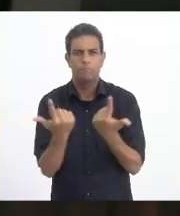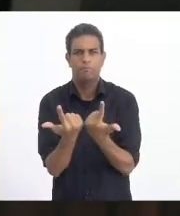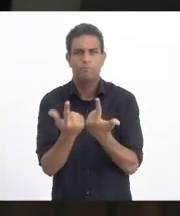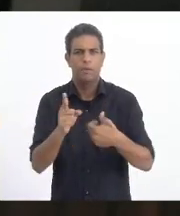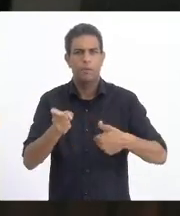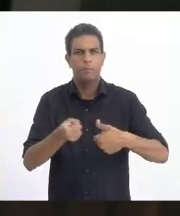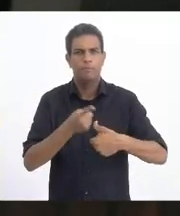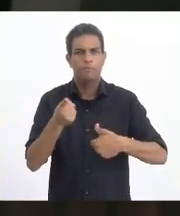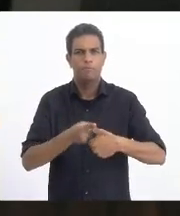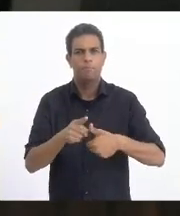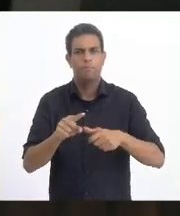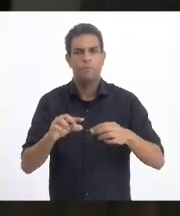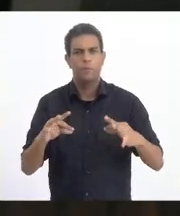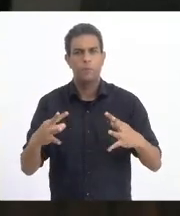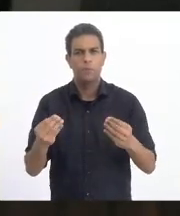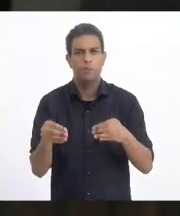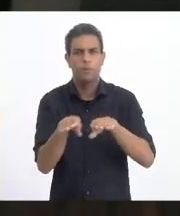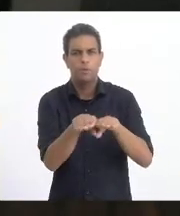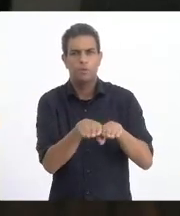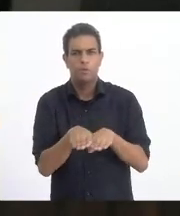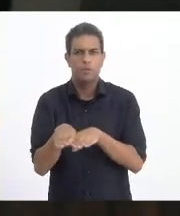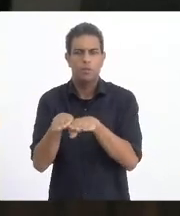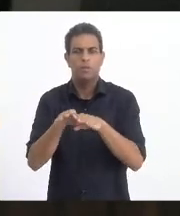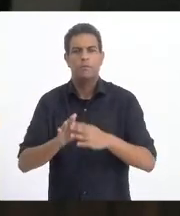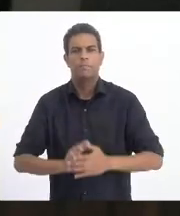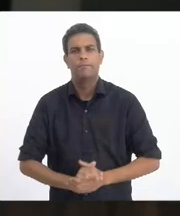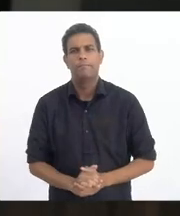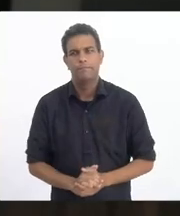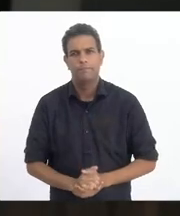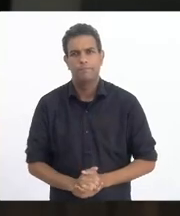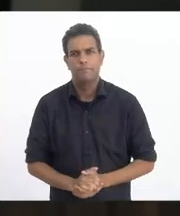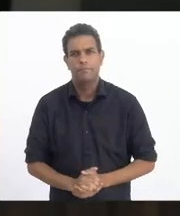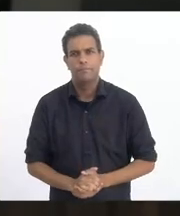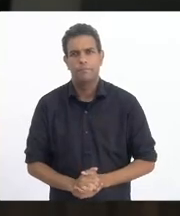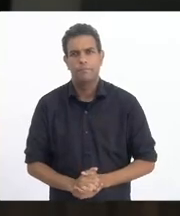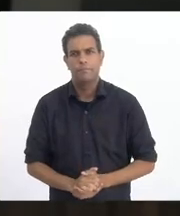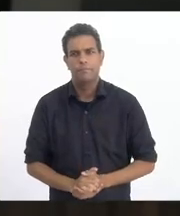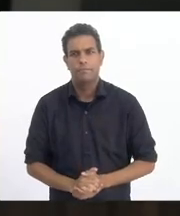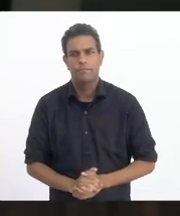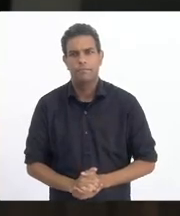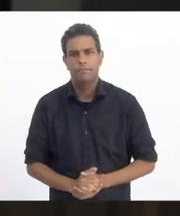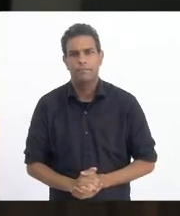primeiro, garantirmos a paridade e a integralidade. Ok?